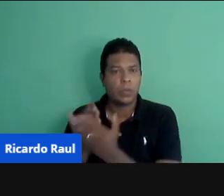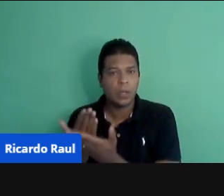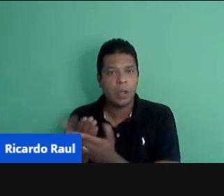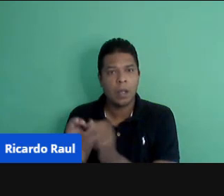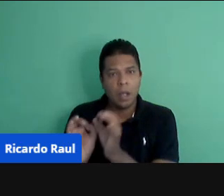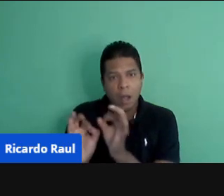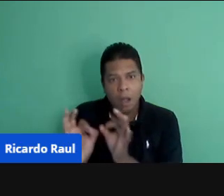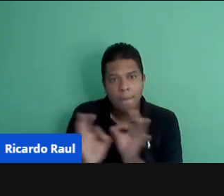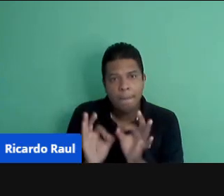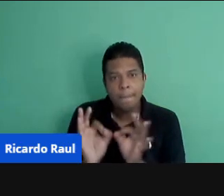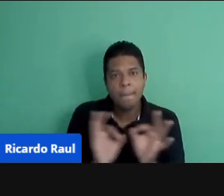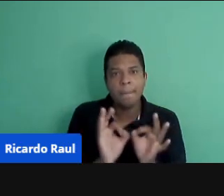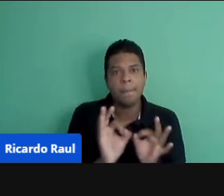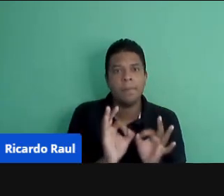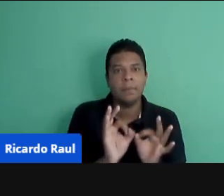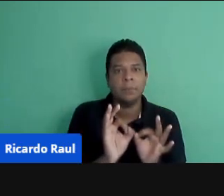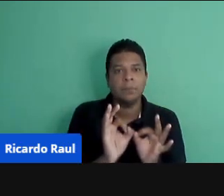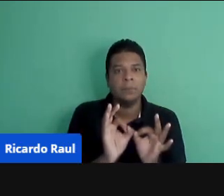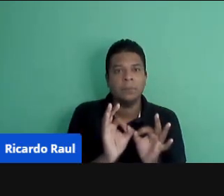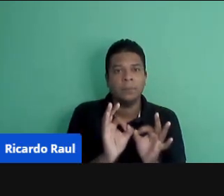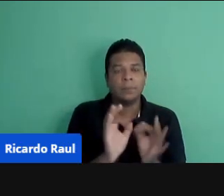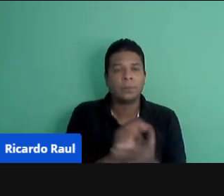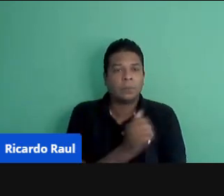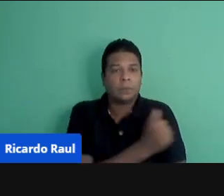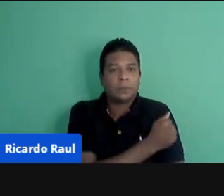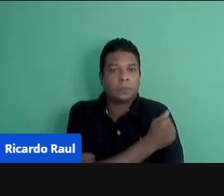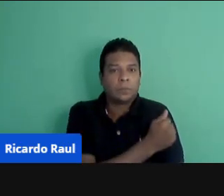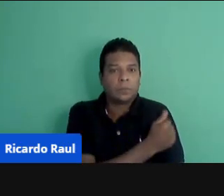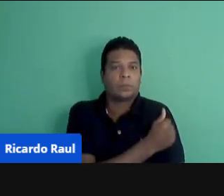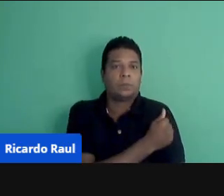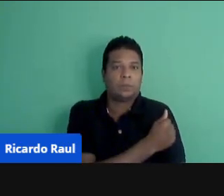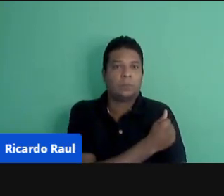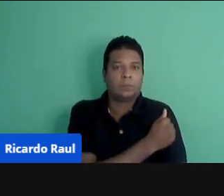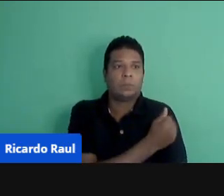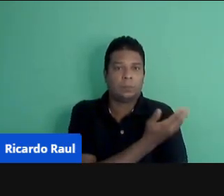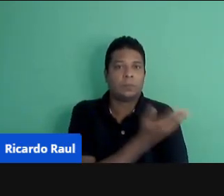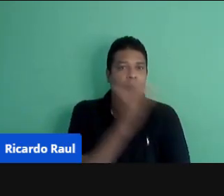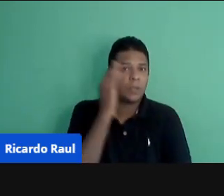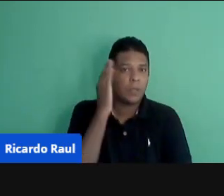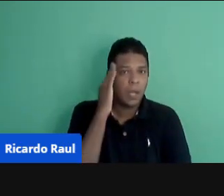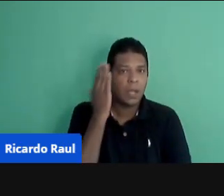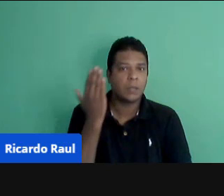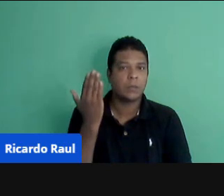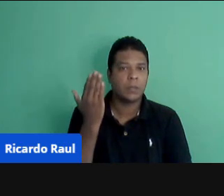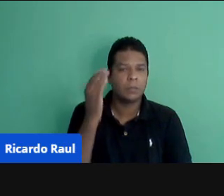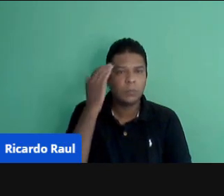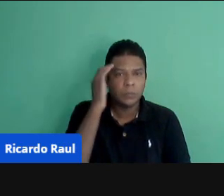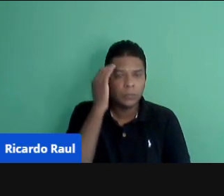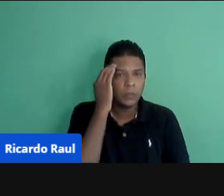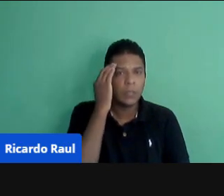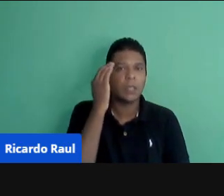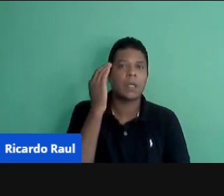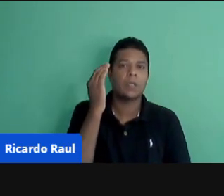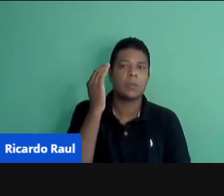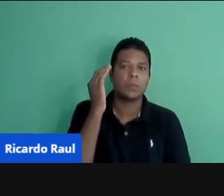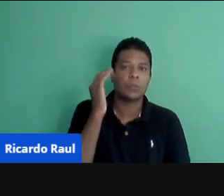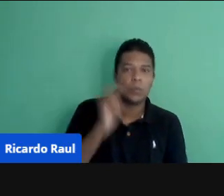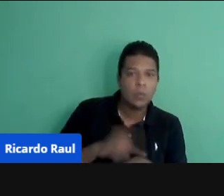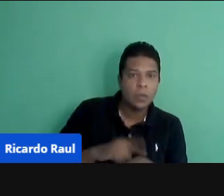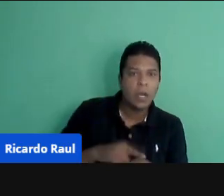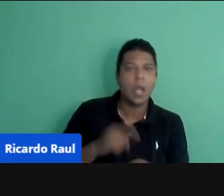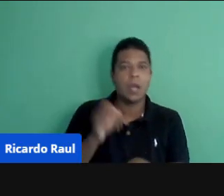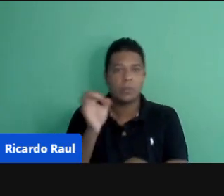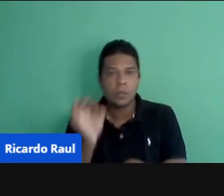organização, e os alunos já entendem essa disciplina, né?